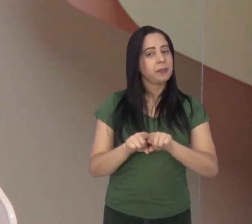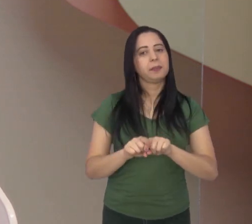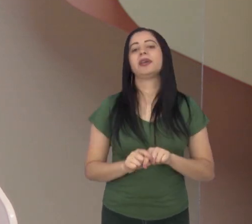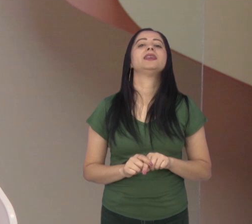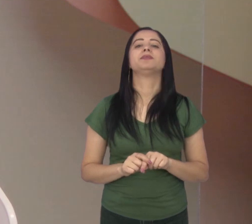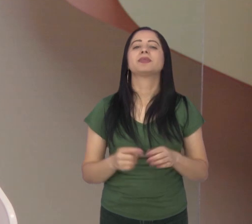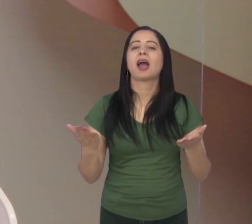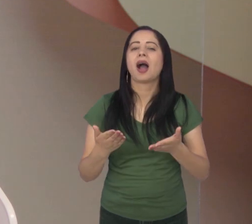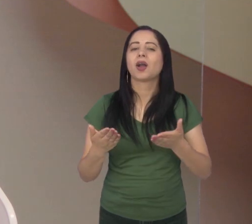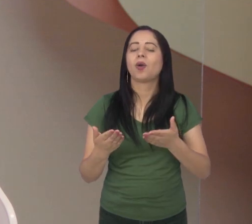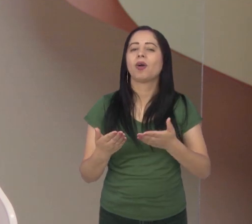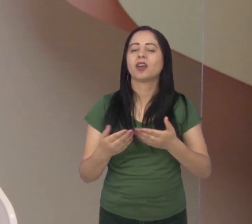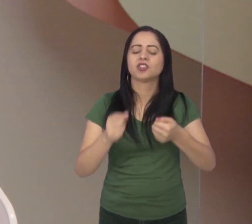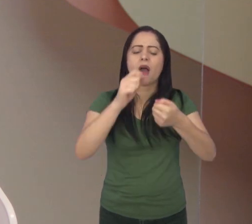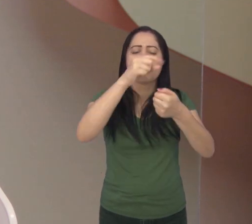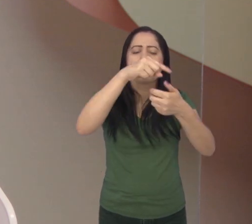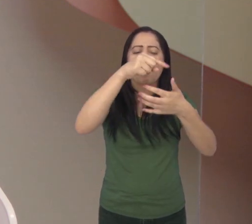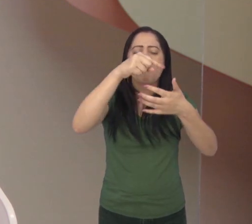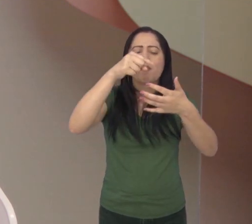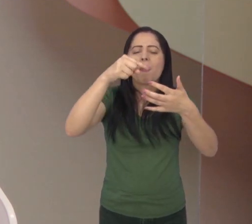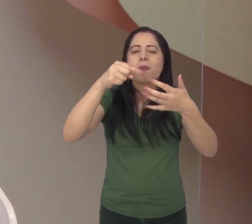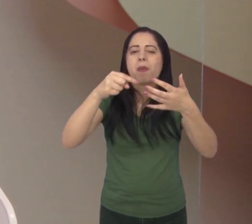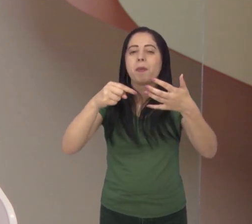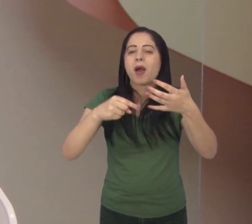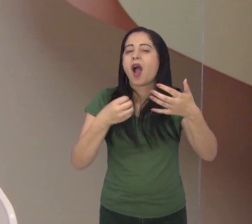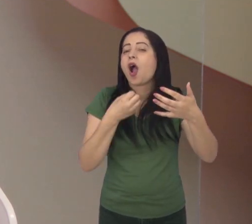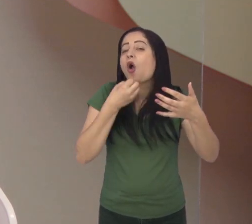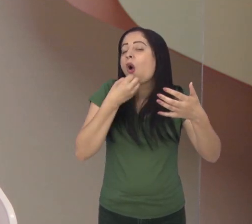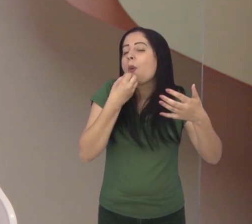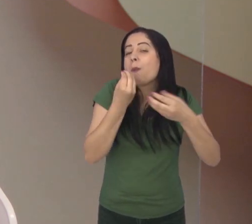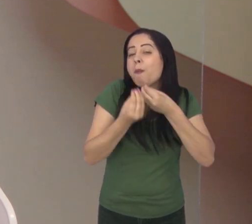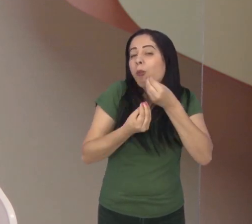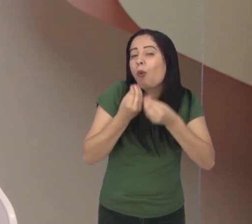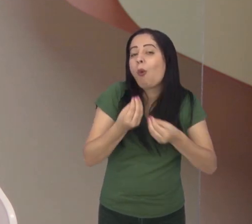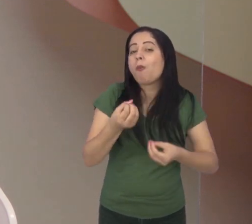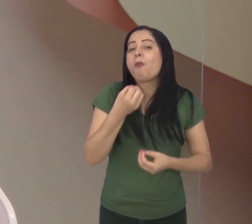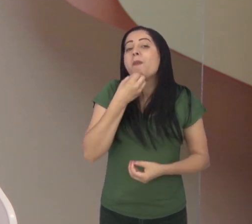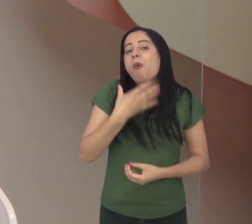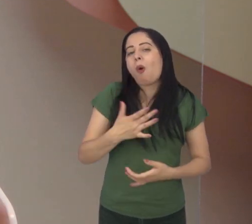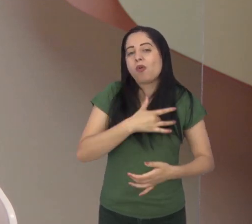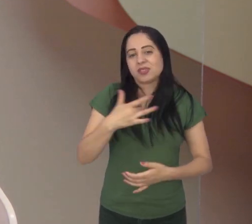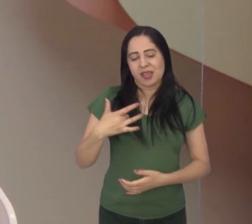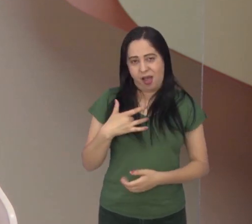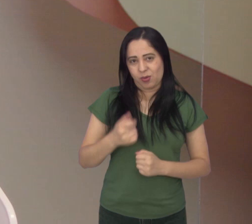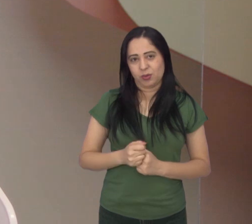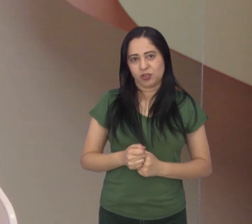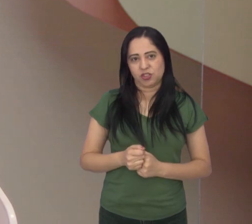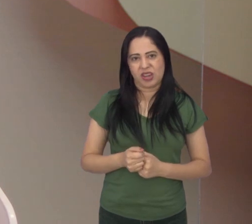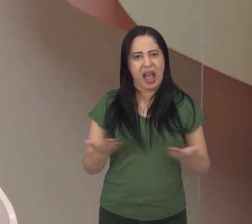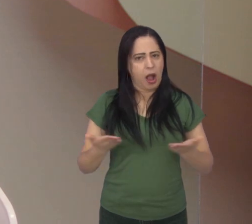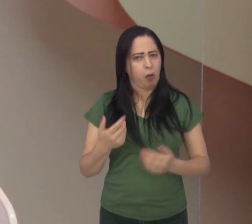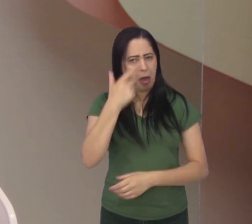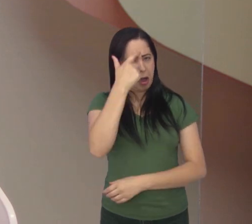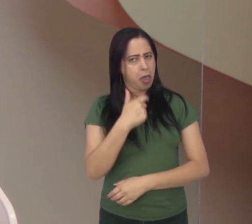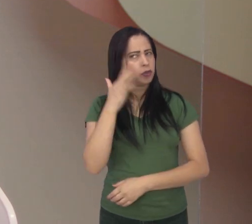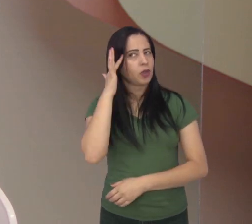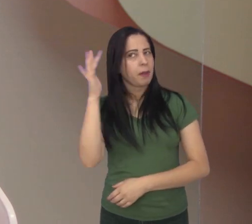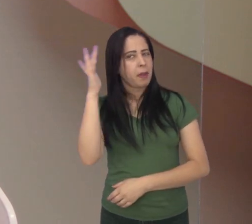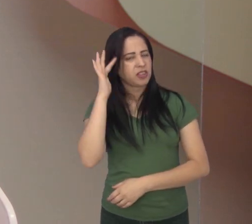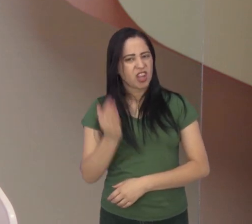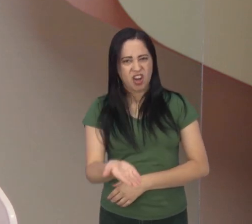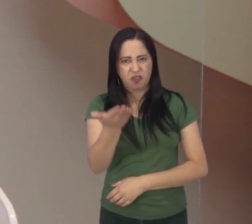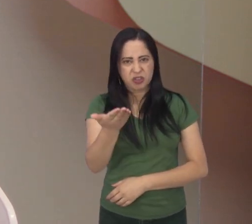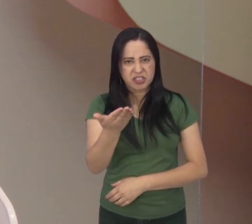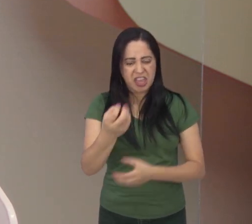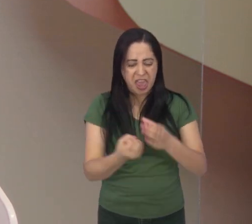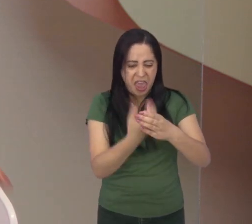de conhecer tantos benefícios como o cultivo de plantas, eu imagino que você, que ainda não tem uma plantinha em casa,